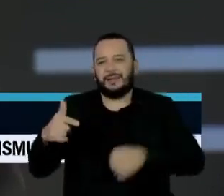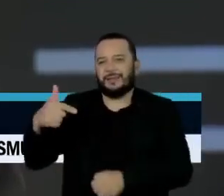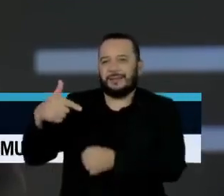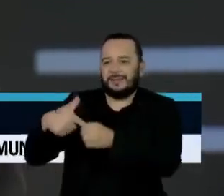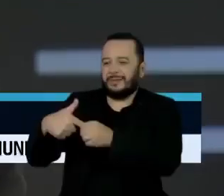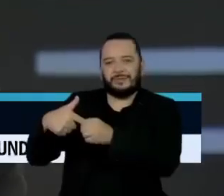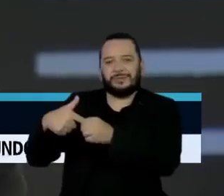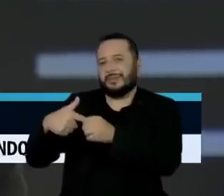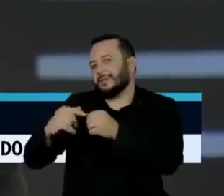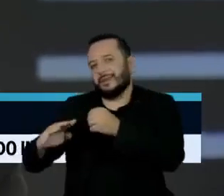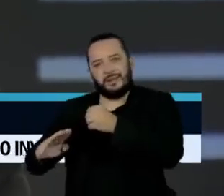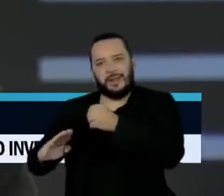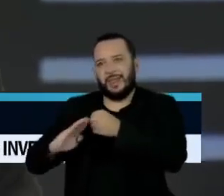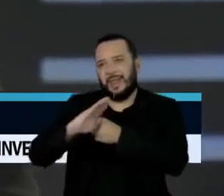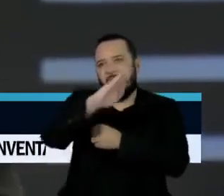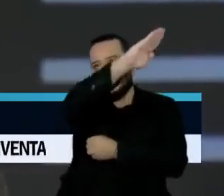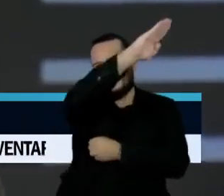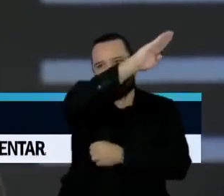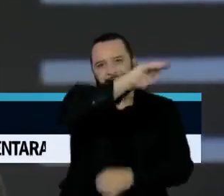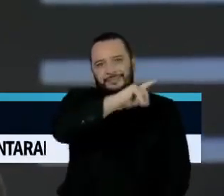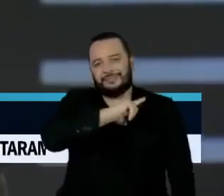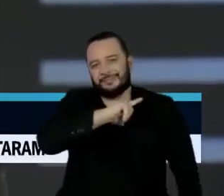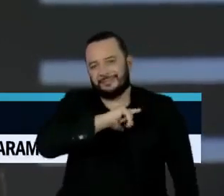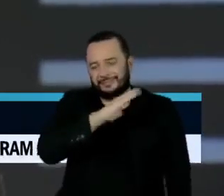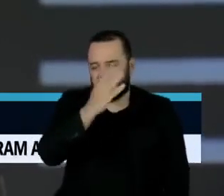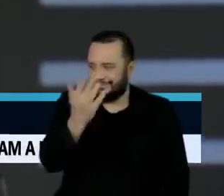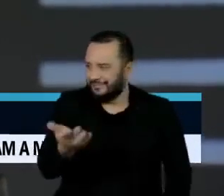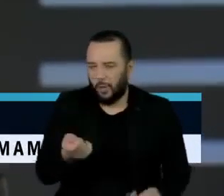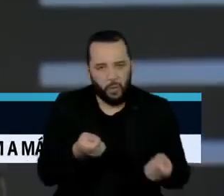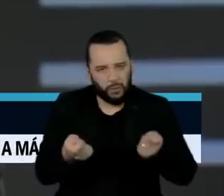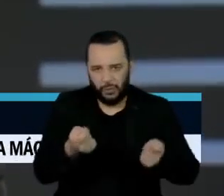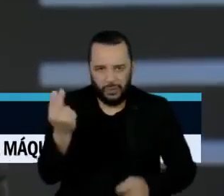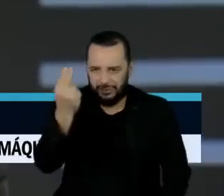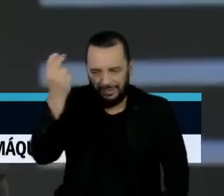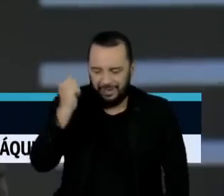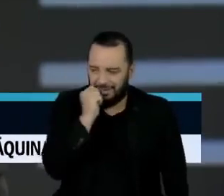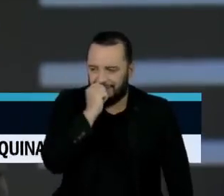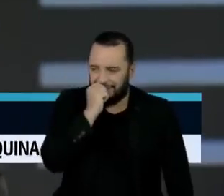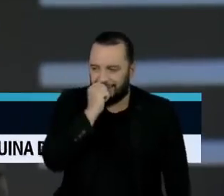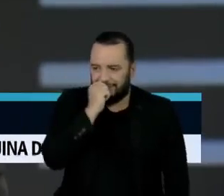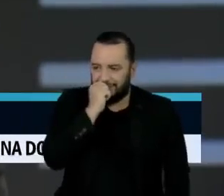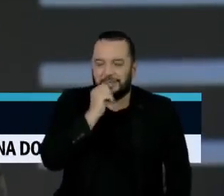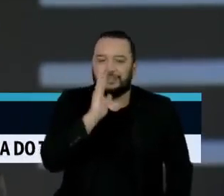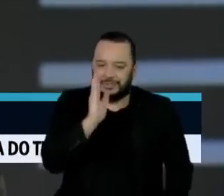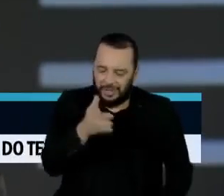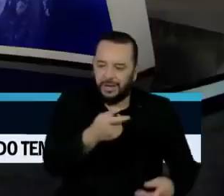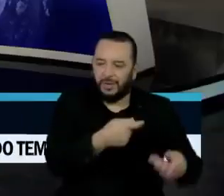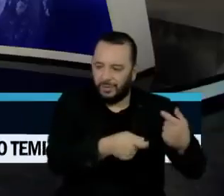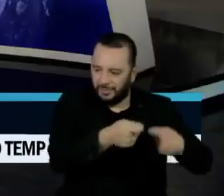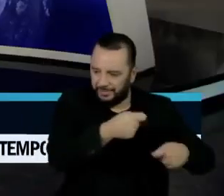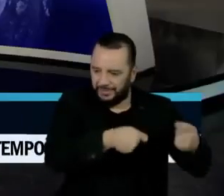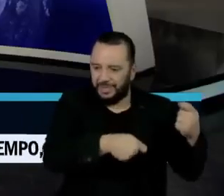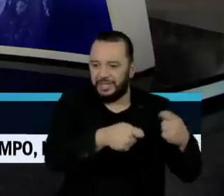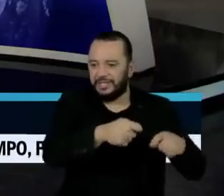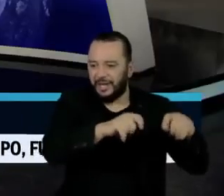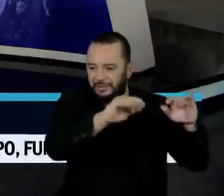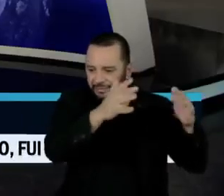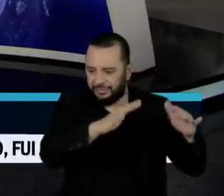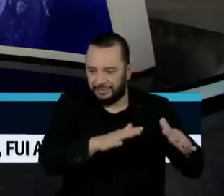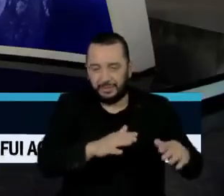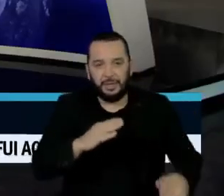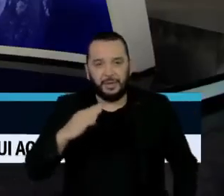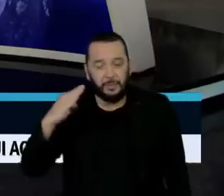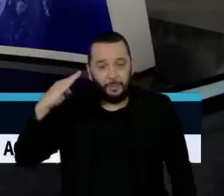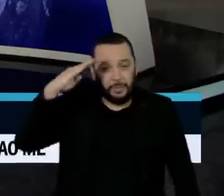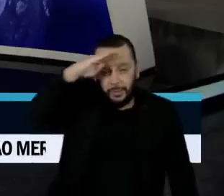combustíveis Fora de Controle é e para tentar se contrapor a esse desgaste que a economia causa nele ele